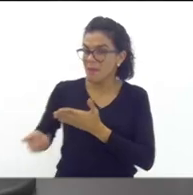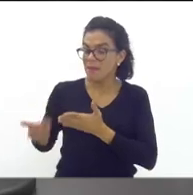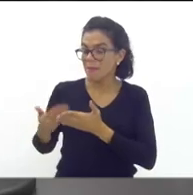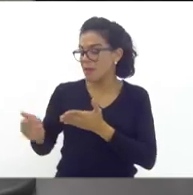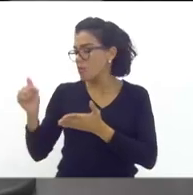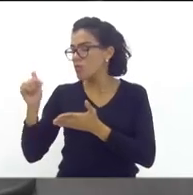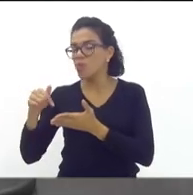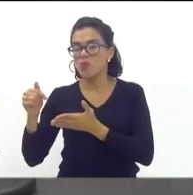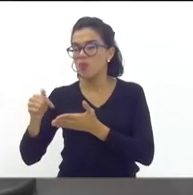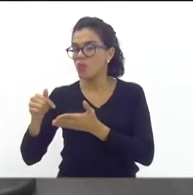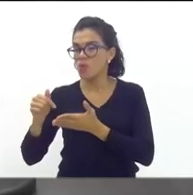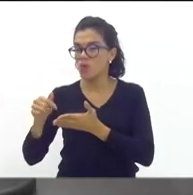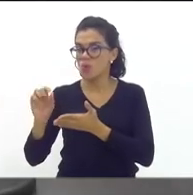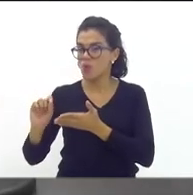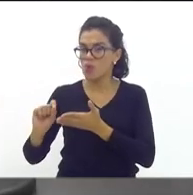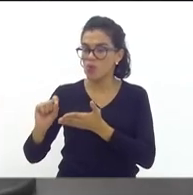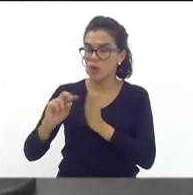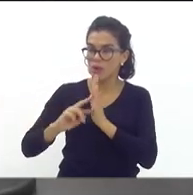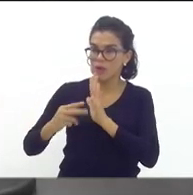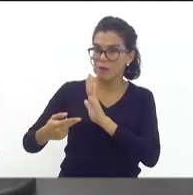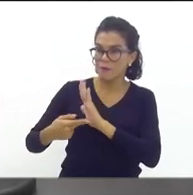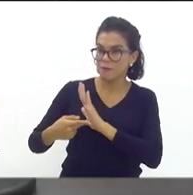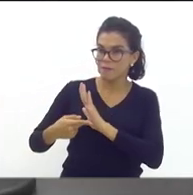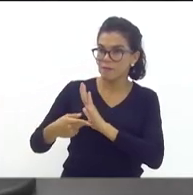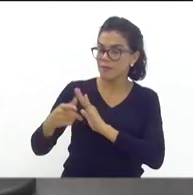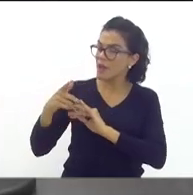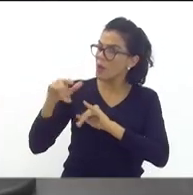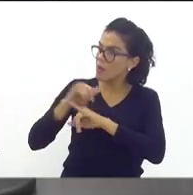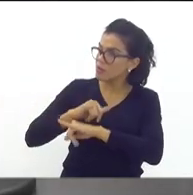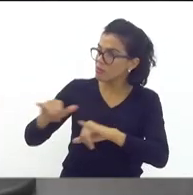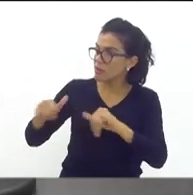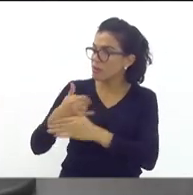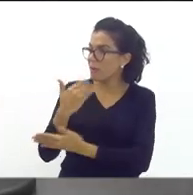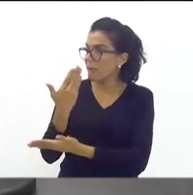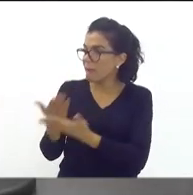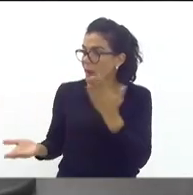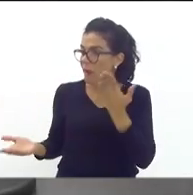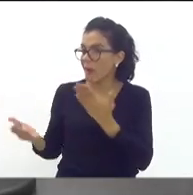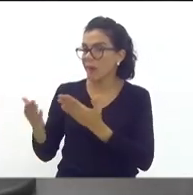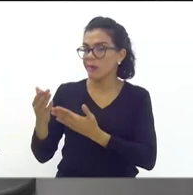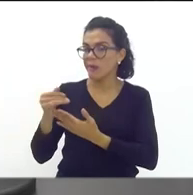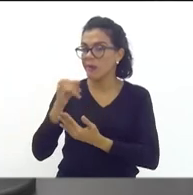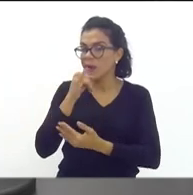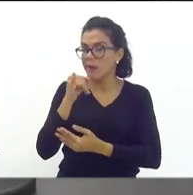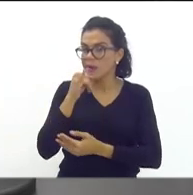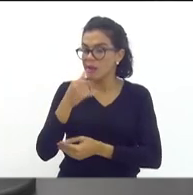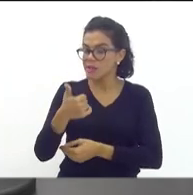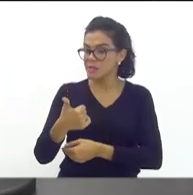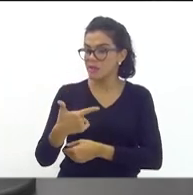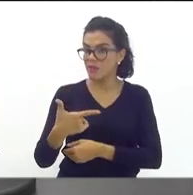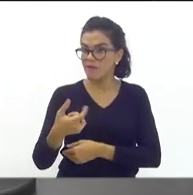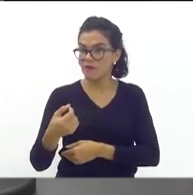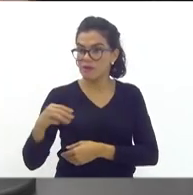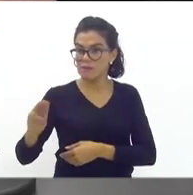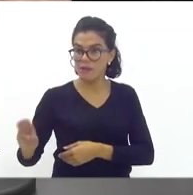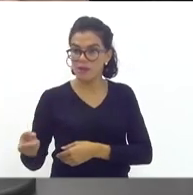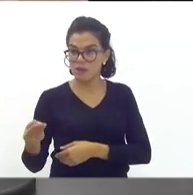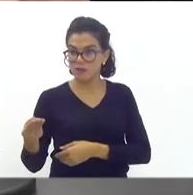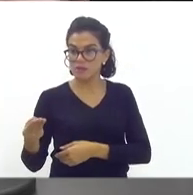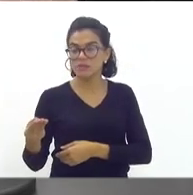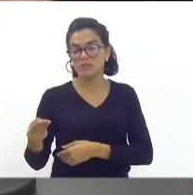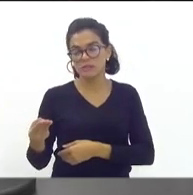quando eu disse no início que há uma notícia de perdas nas esferas de 120 milhões